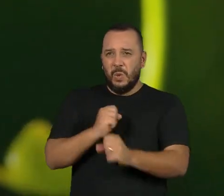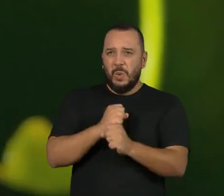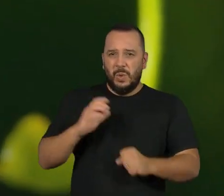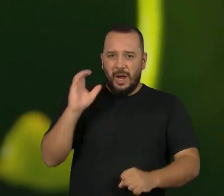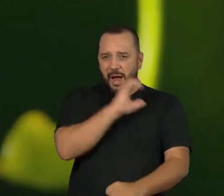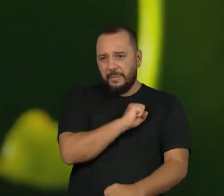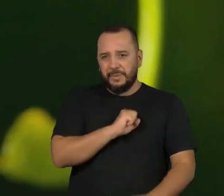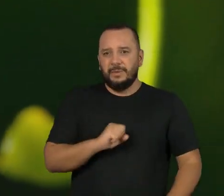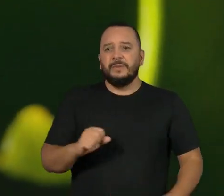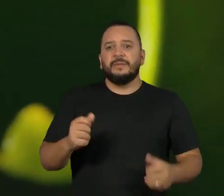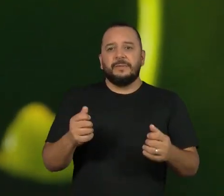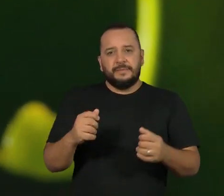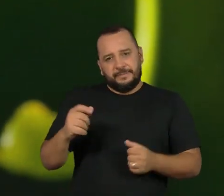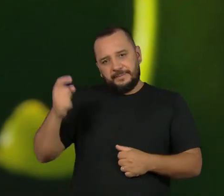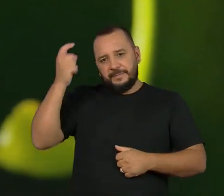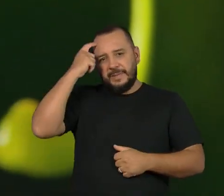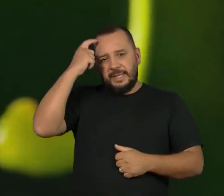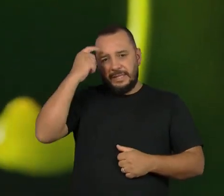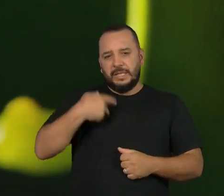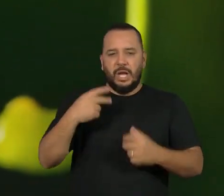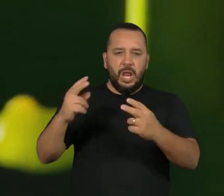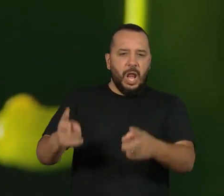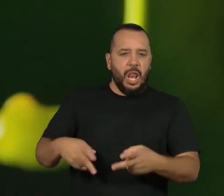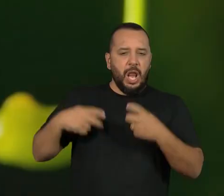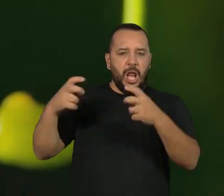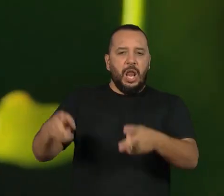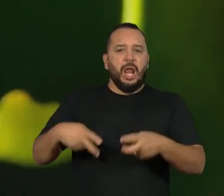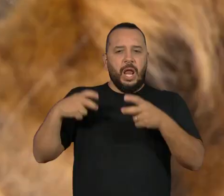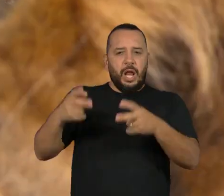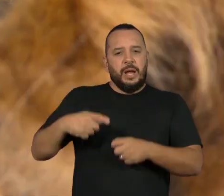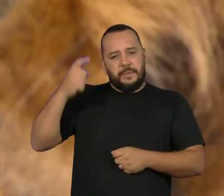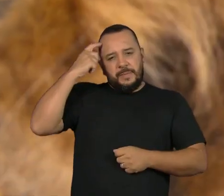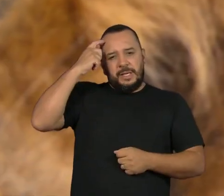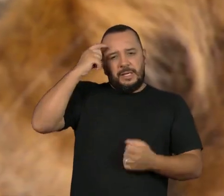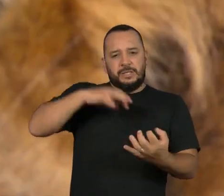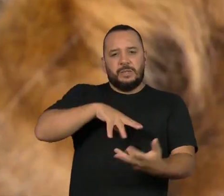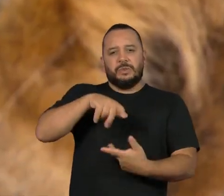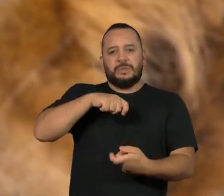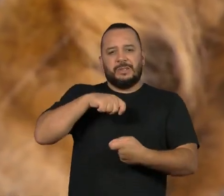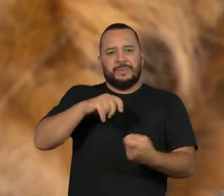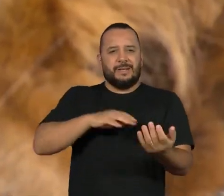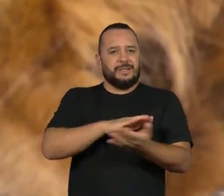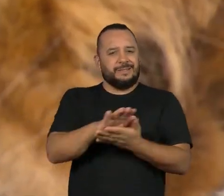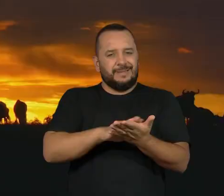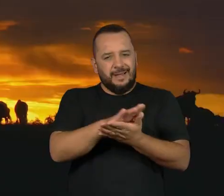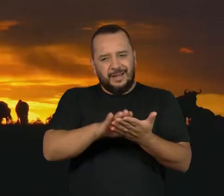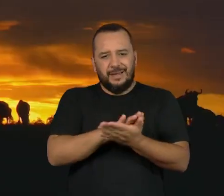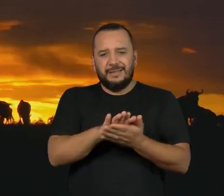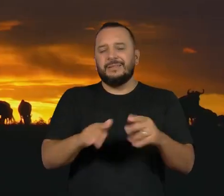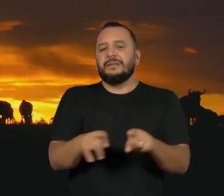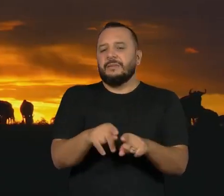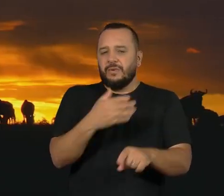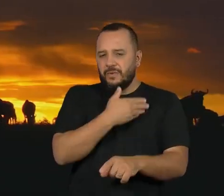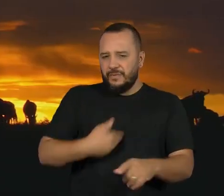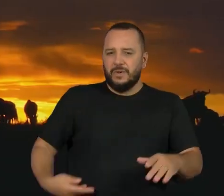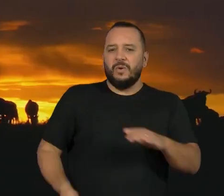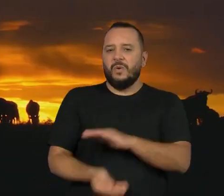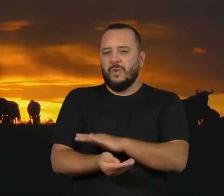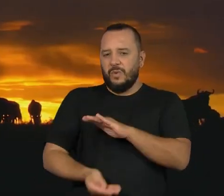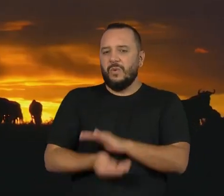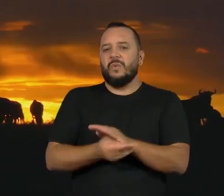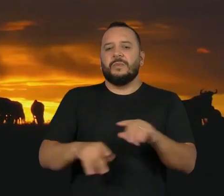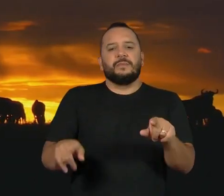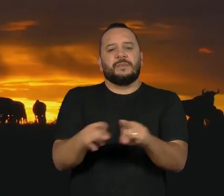exploração sem considerar o uso sustentável de um determinado recurso, governos corruptos, empresas